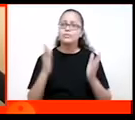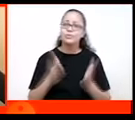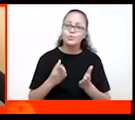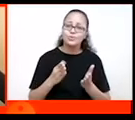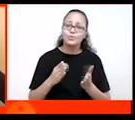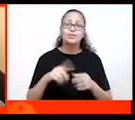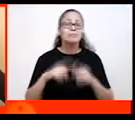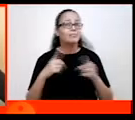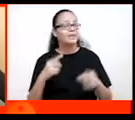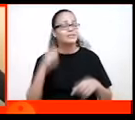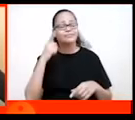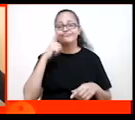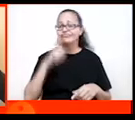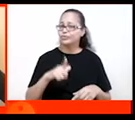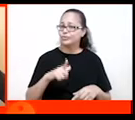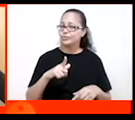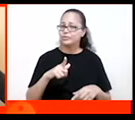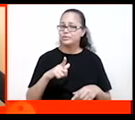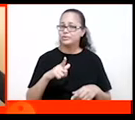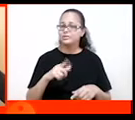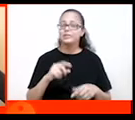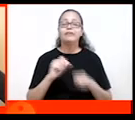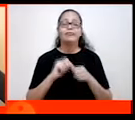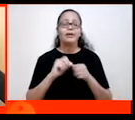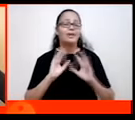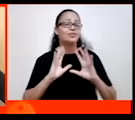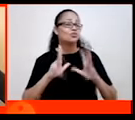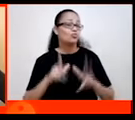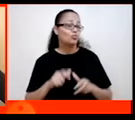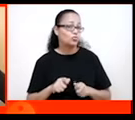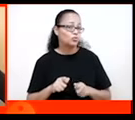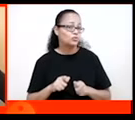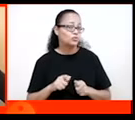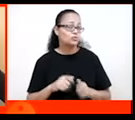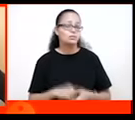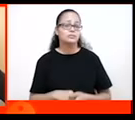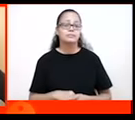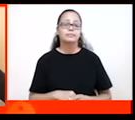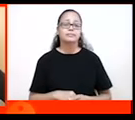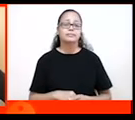vamos conseguir, como eu já disse, falar acerca de todas.